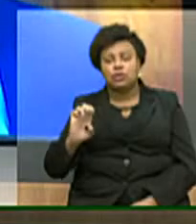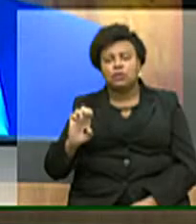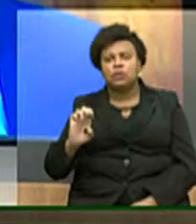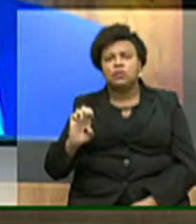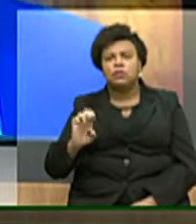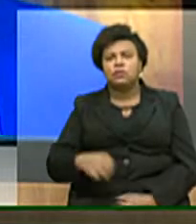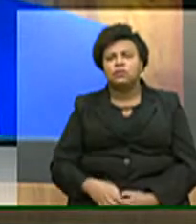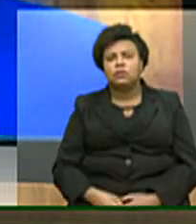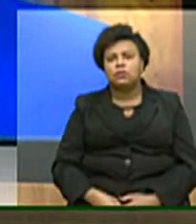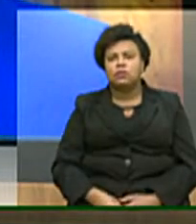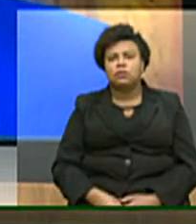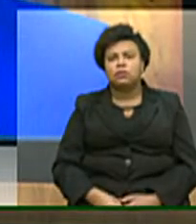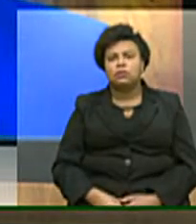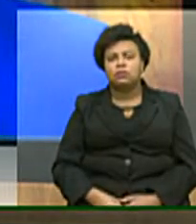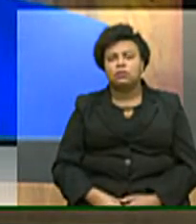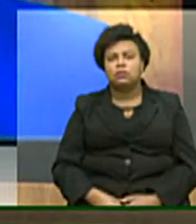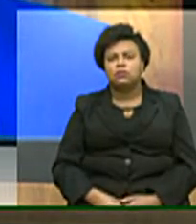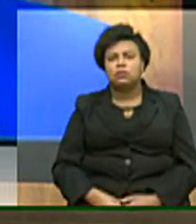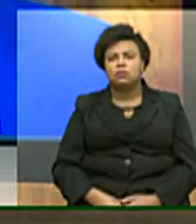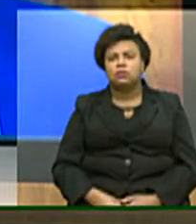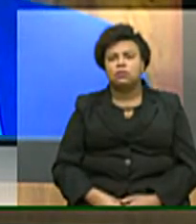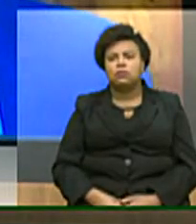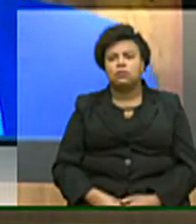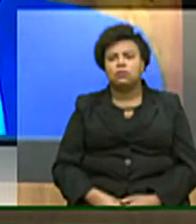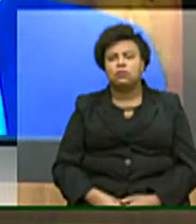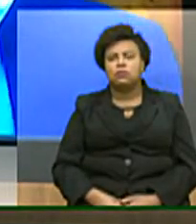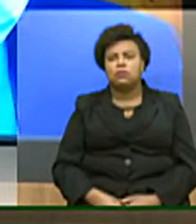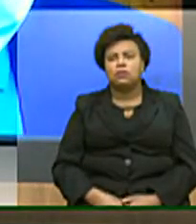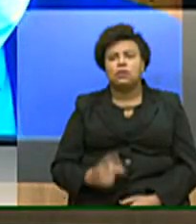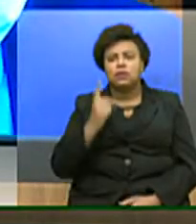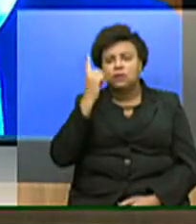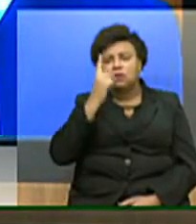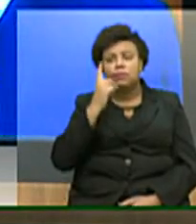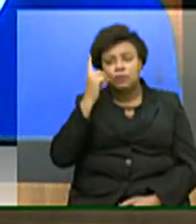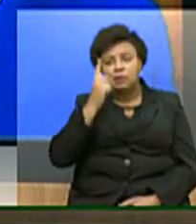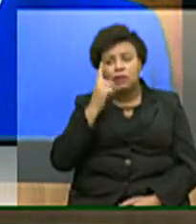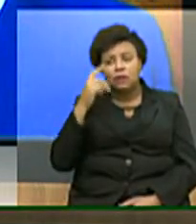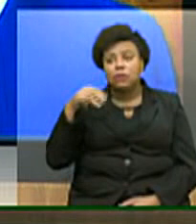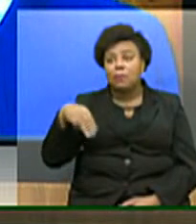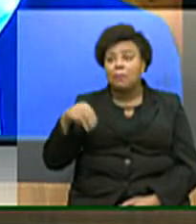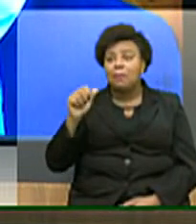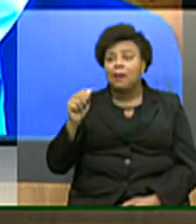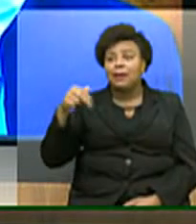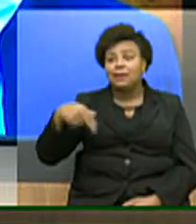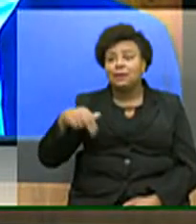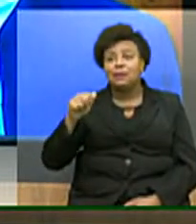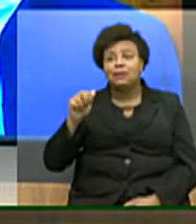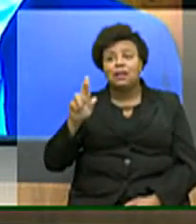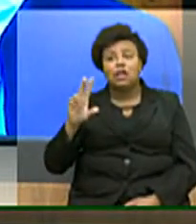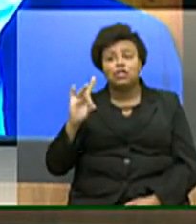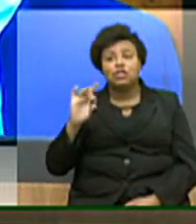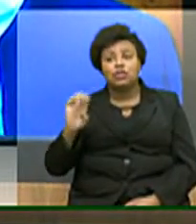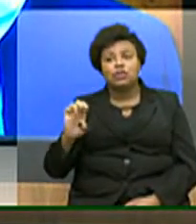Marcelo. E aqui, tudo bem? Como é que vai? Tudo bom? Deputado Mainardi?